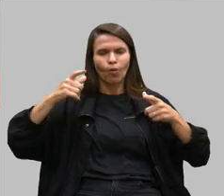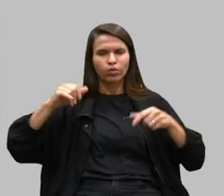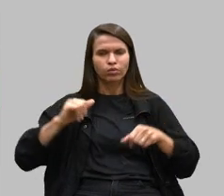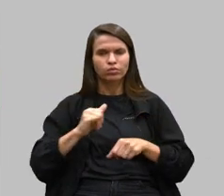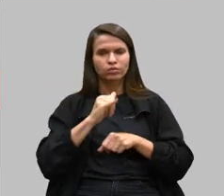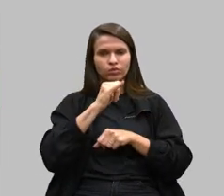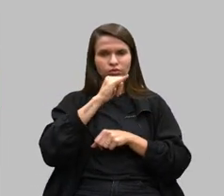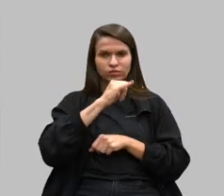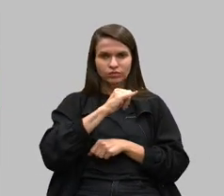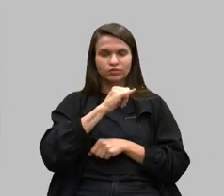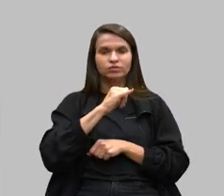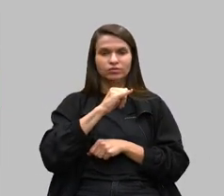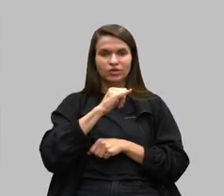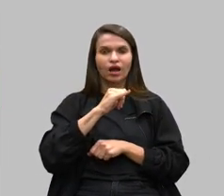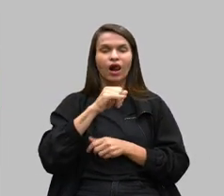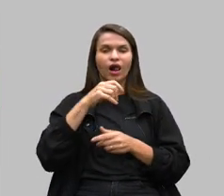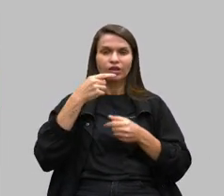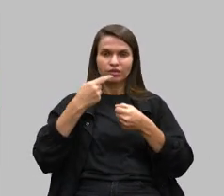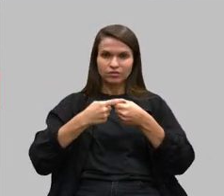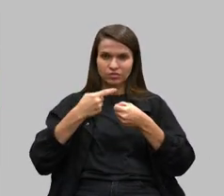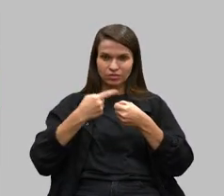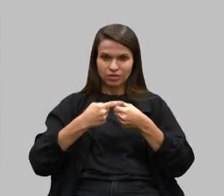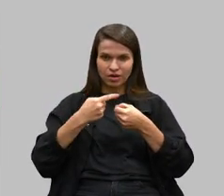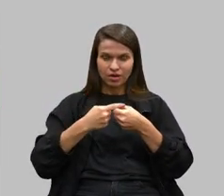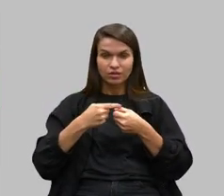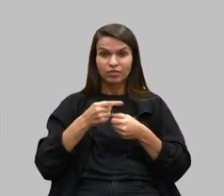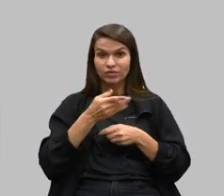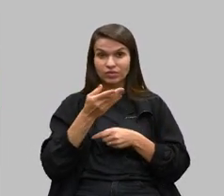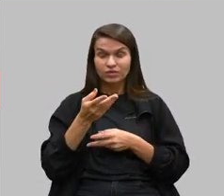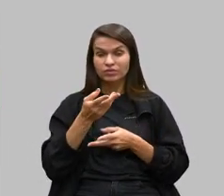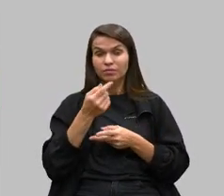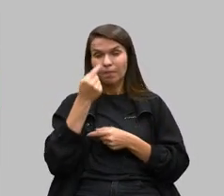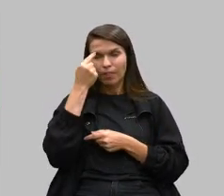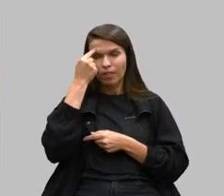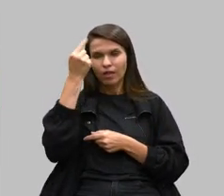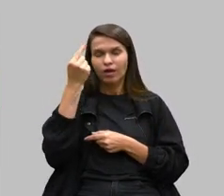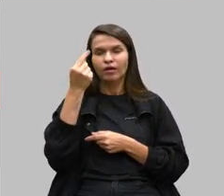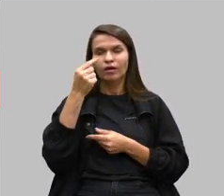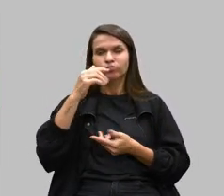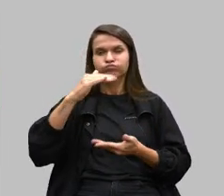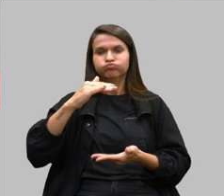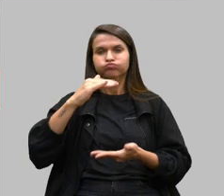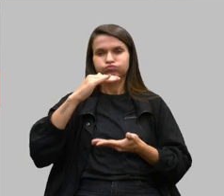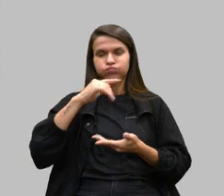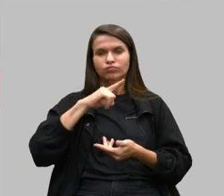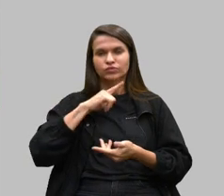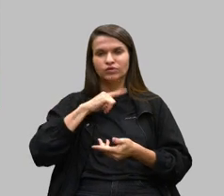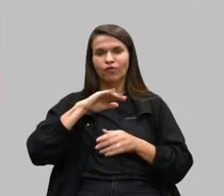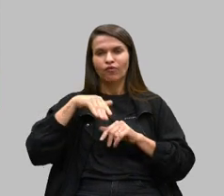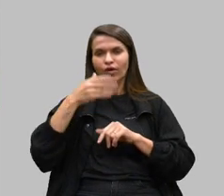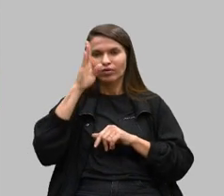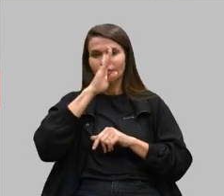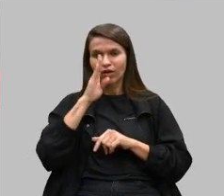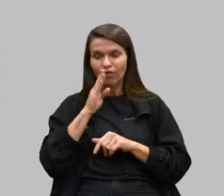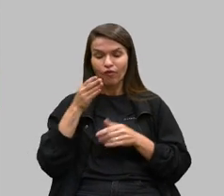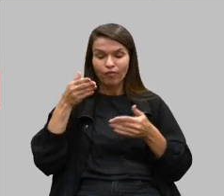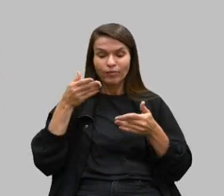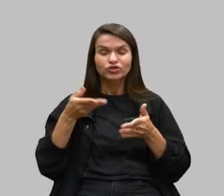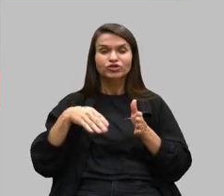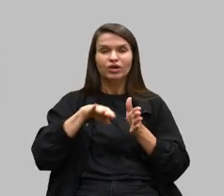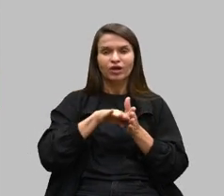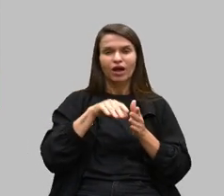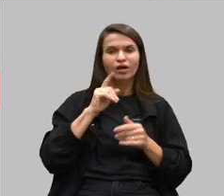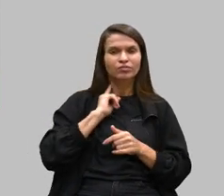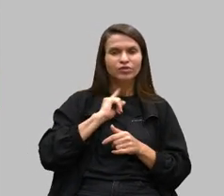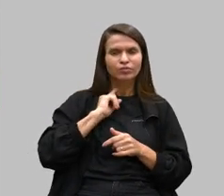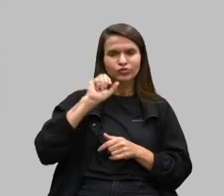X em Caravelas vocês terem uma ideia da as cargas internacionais para Minas Gerais e pro sul